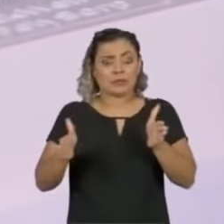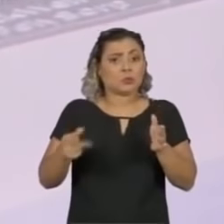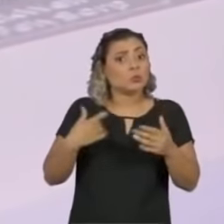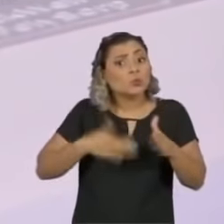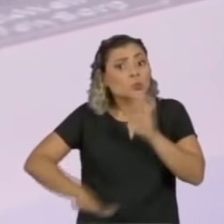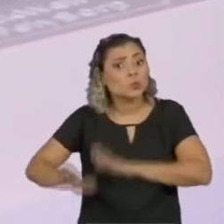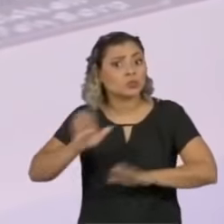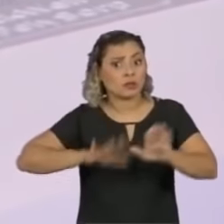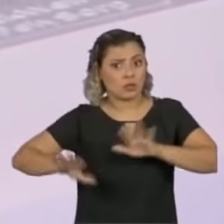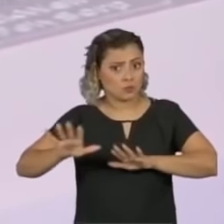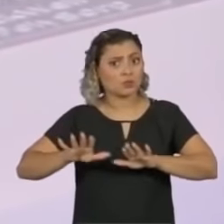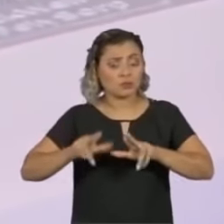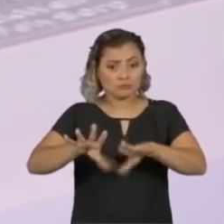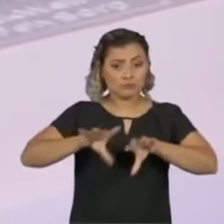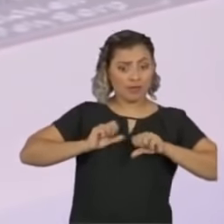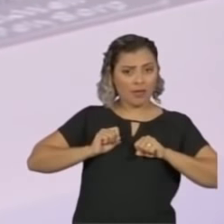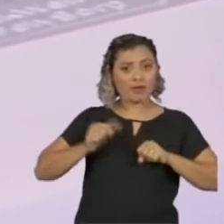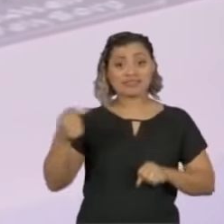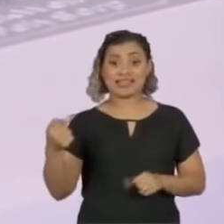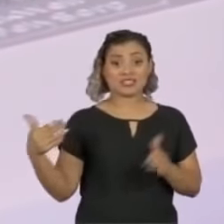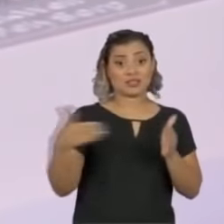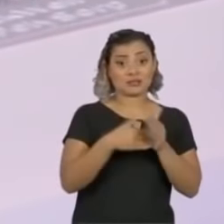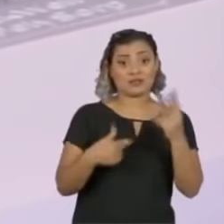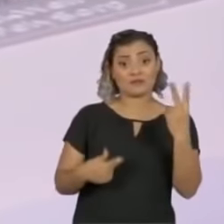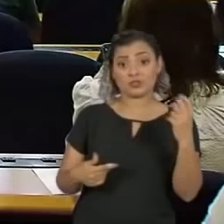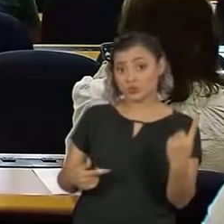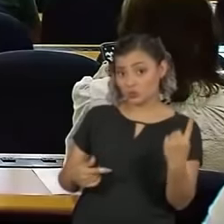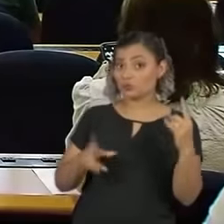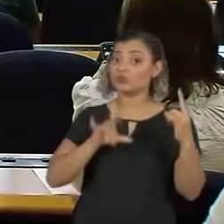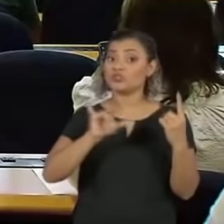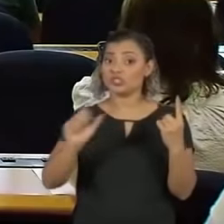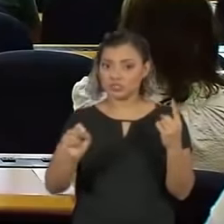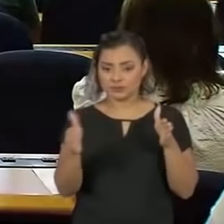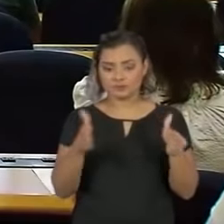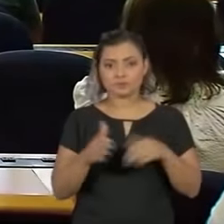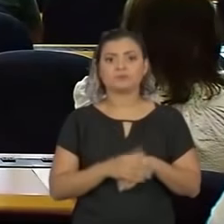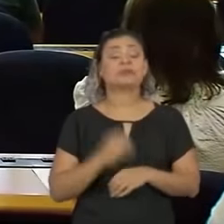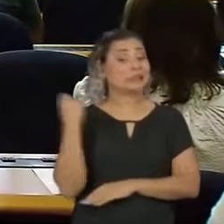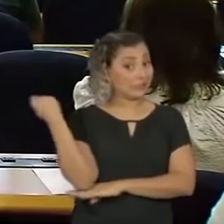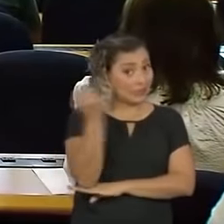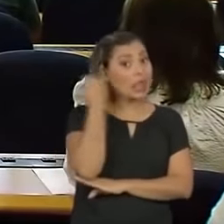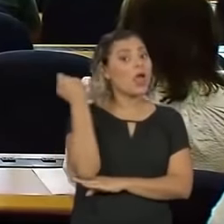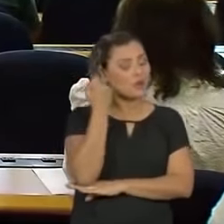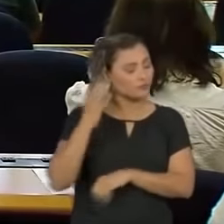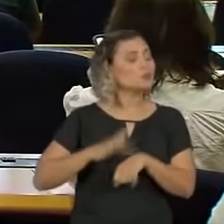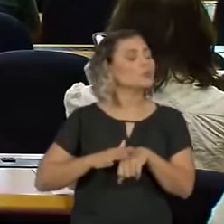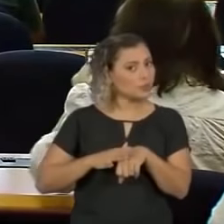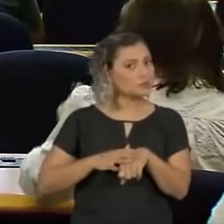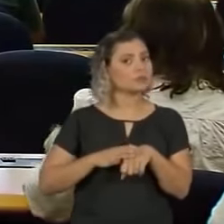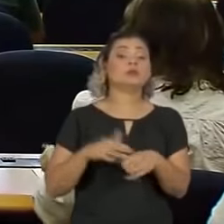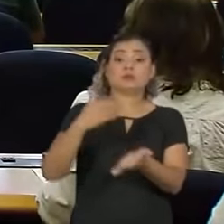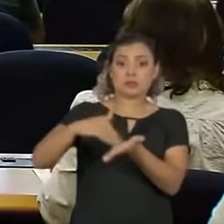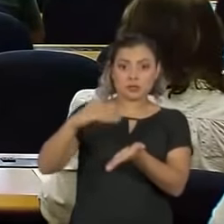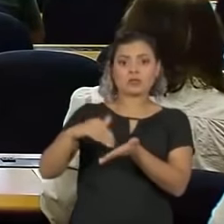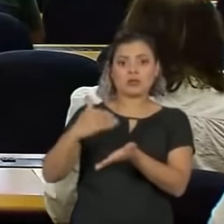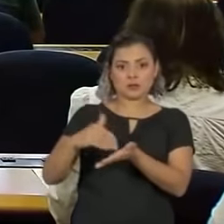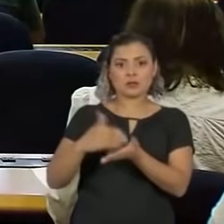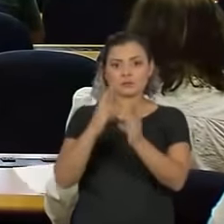da doença, que varia de 7 a 21 dias. Apesar da gravidade da doença, a Secretaria Nacional